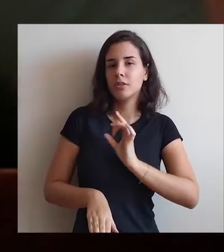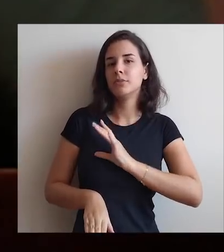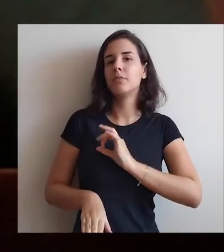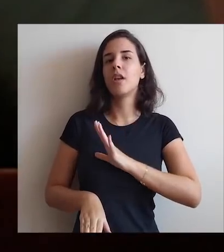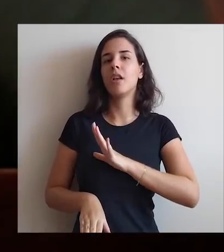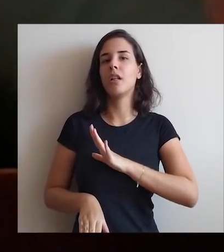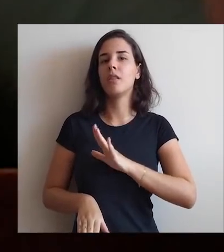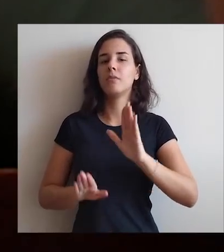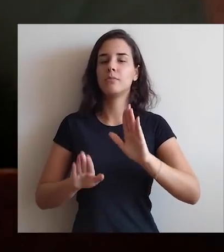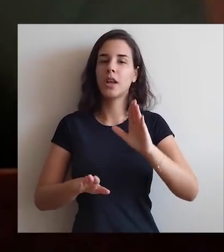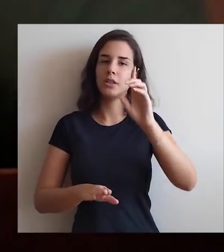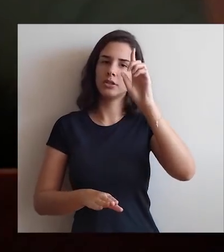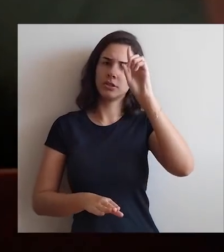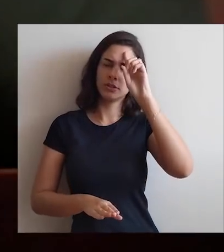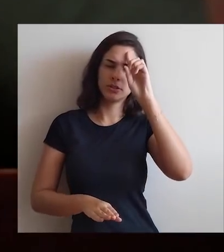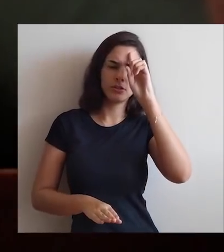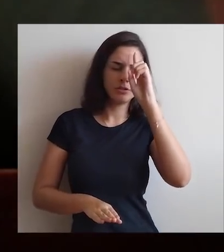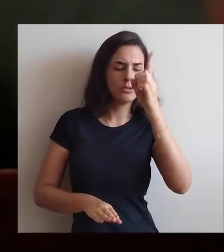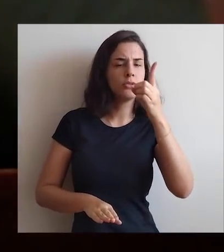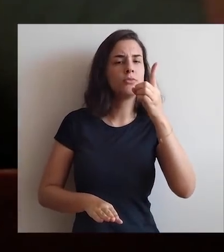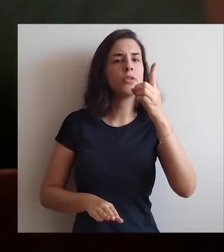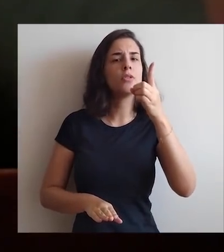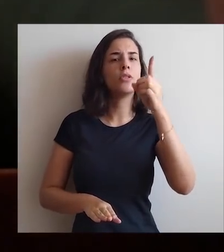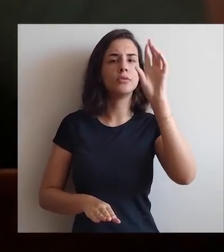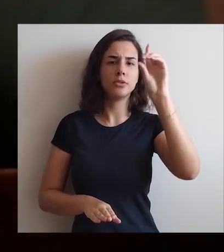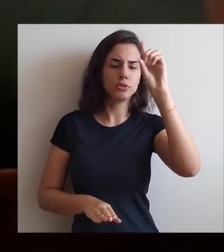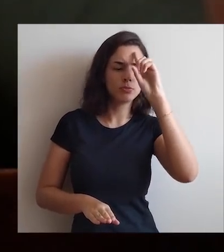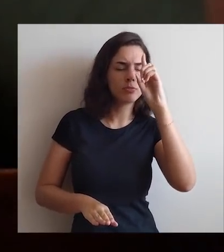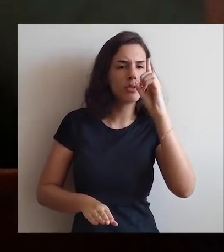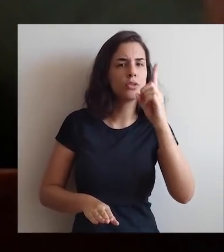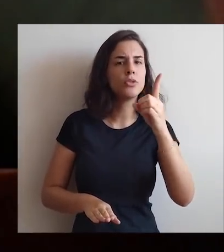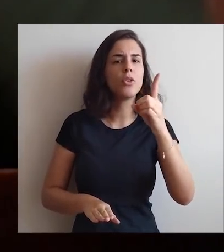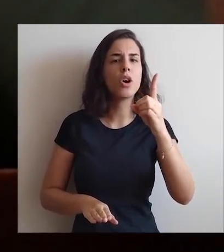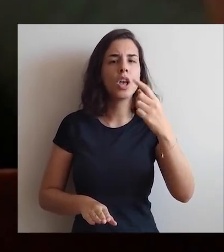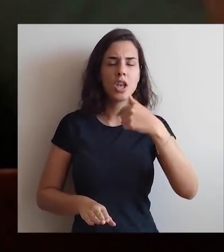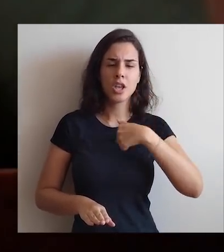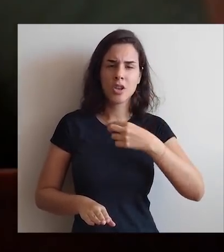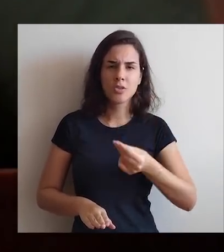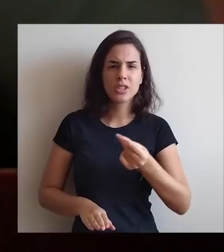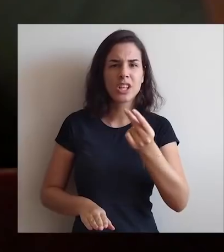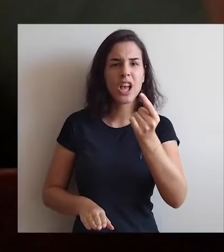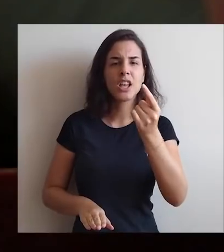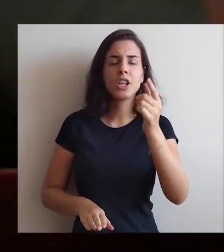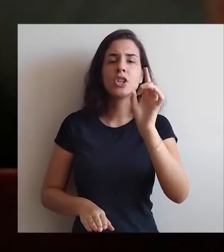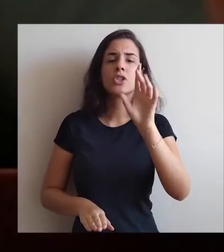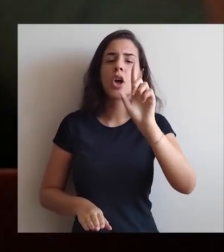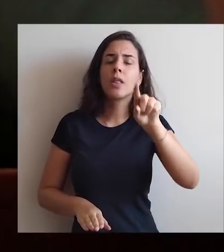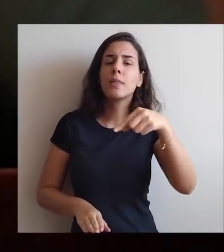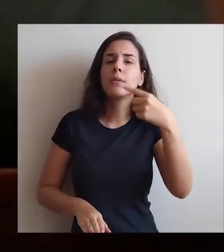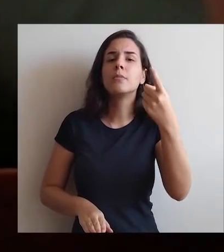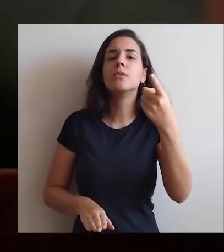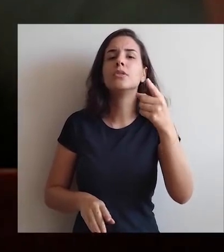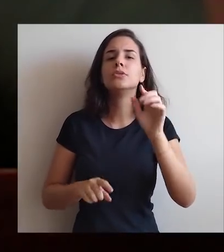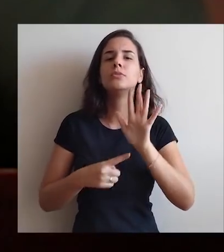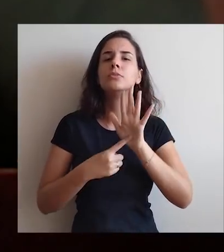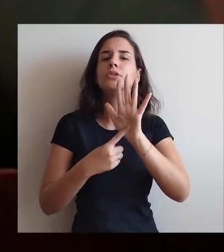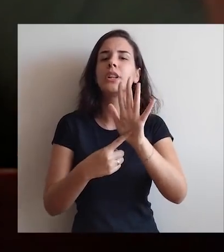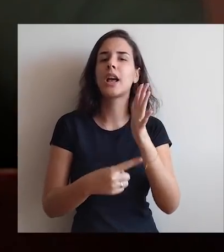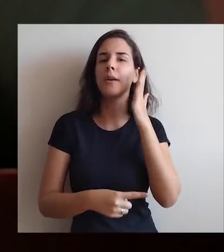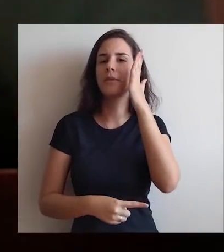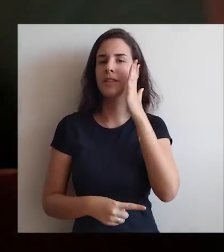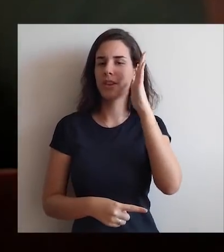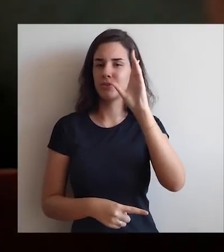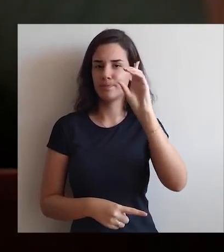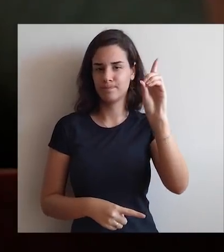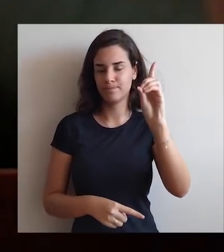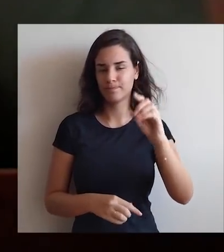com medo, aquelas palavras de encorajamento quase me derrotaram. Mas eu falei: "Senhor, eu estou aqui e